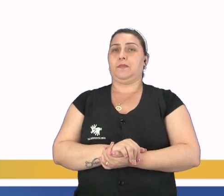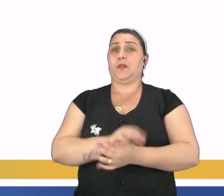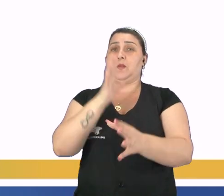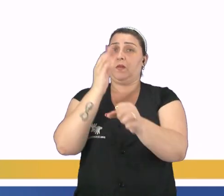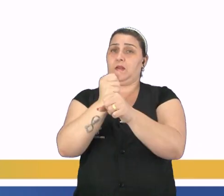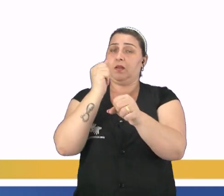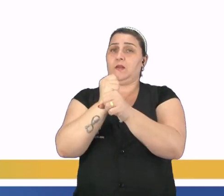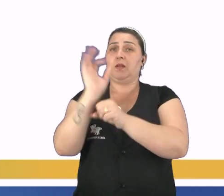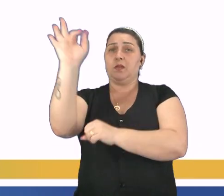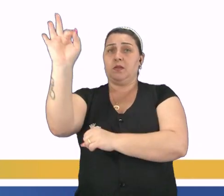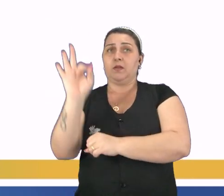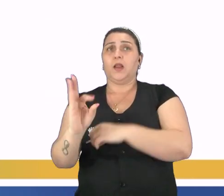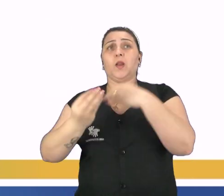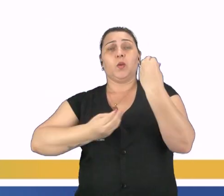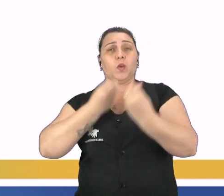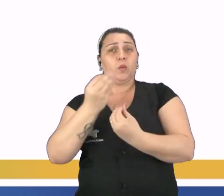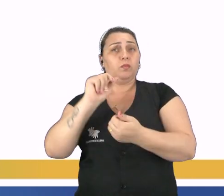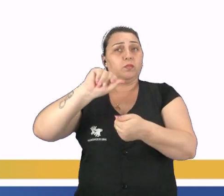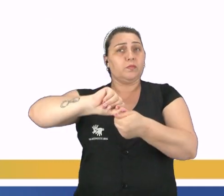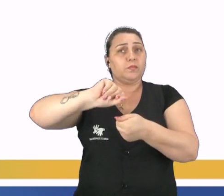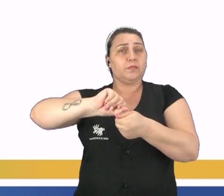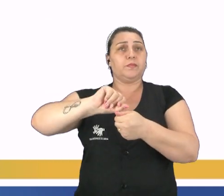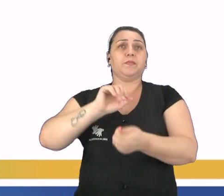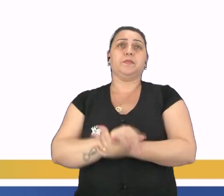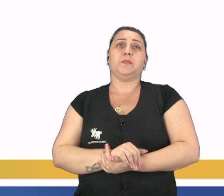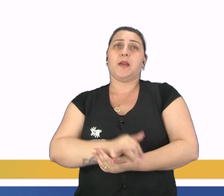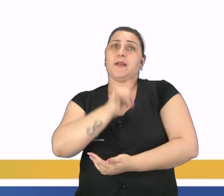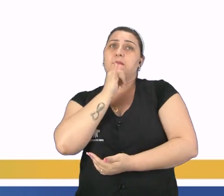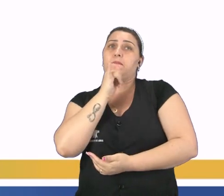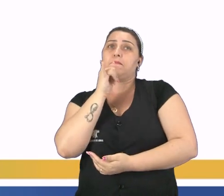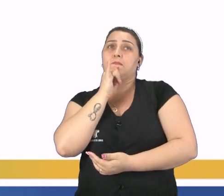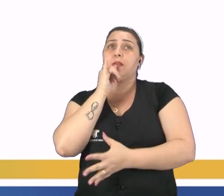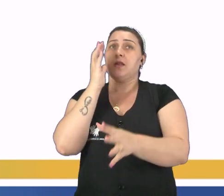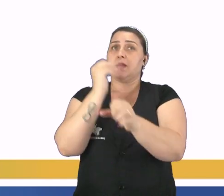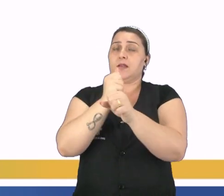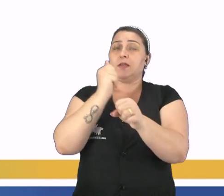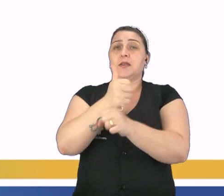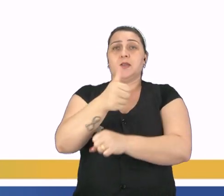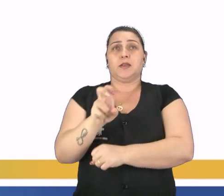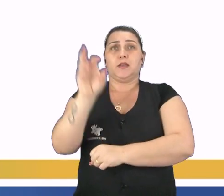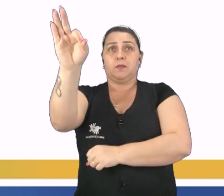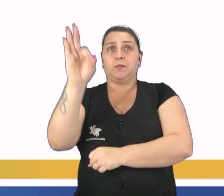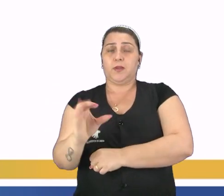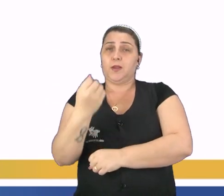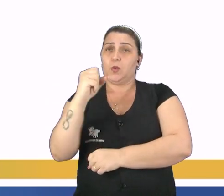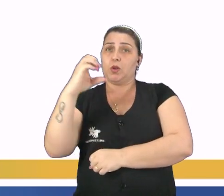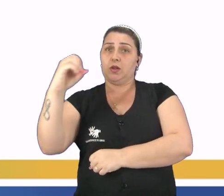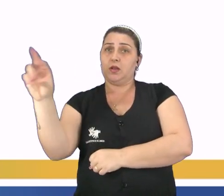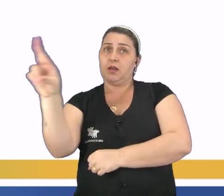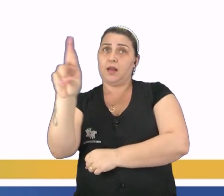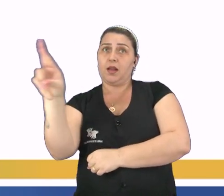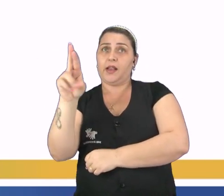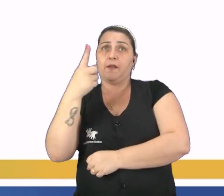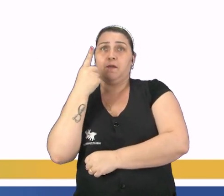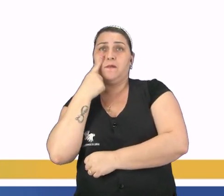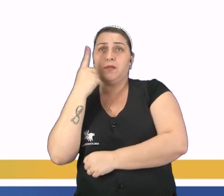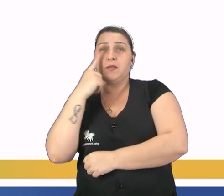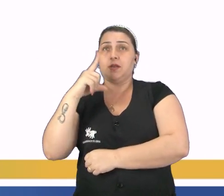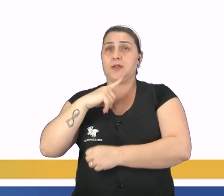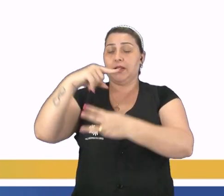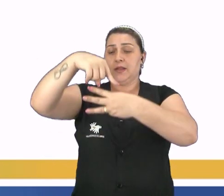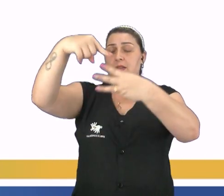E os cálculos de porcentagem, como que nós vamos fazer? Por exemplo, calcule 15% de 80. Observe que